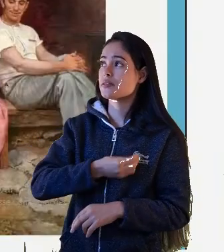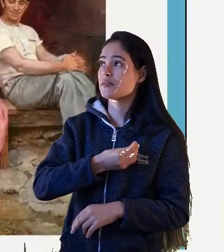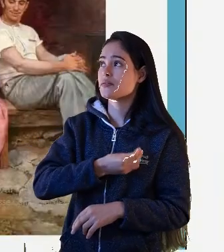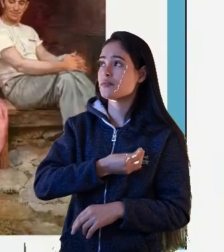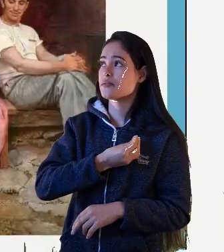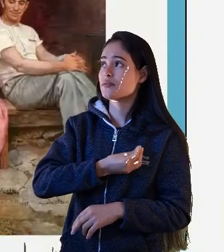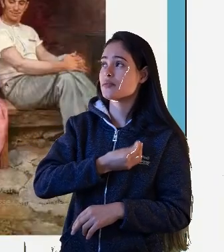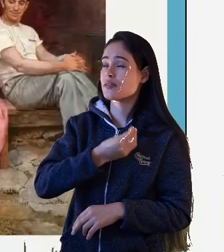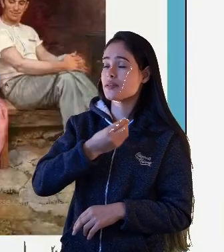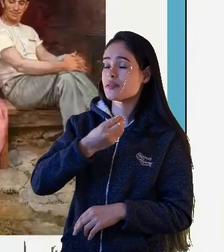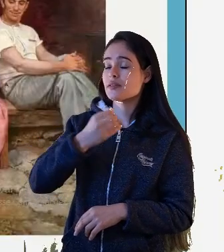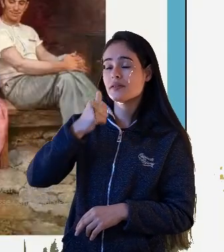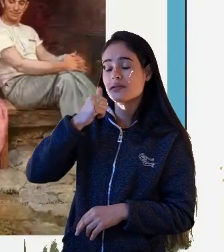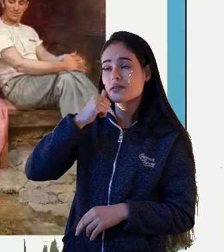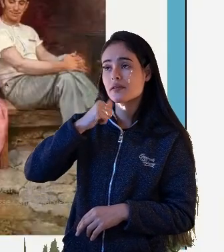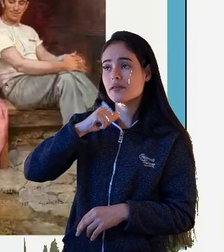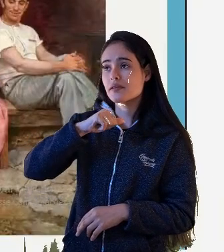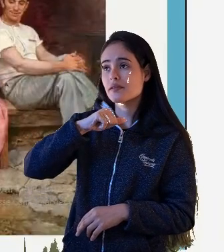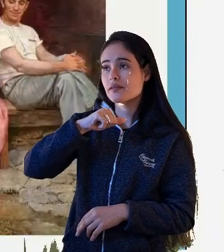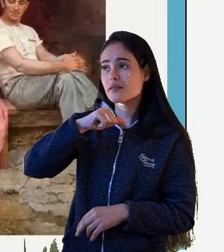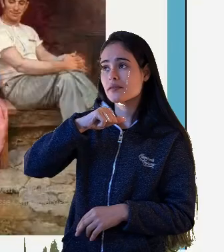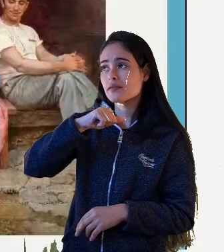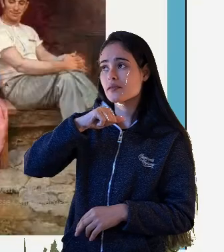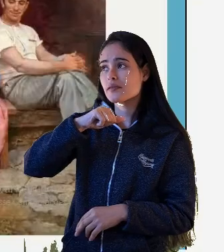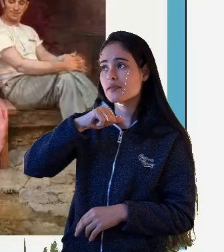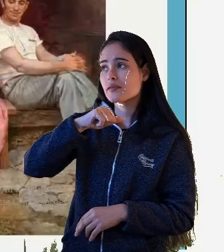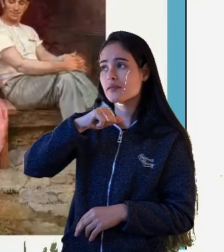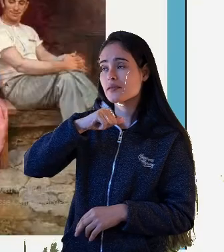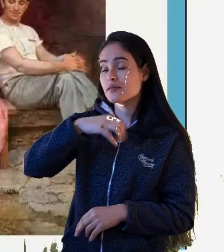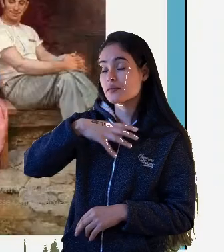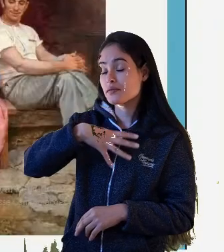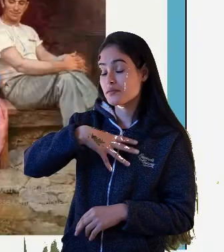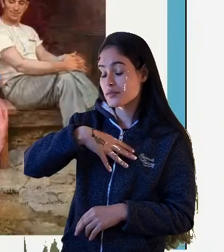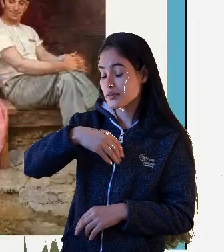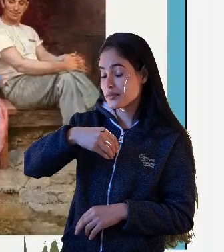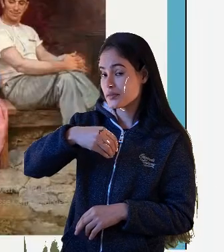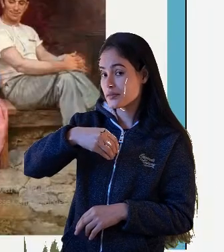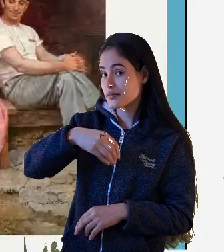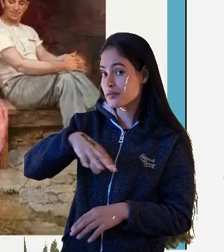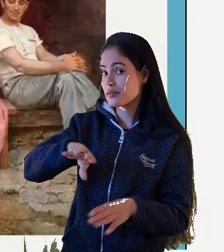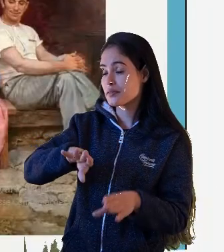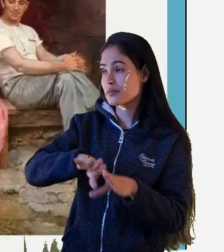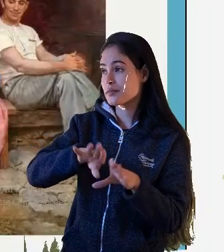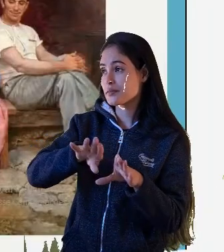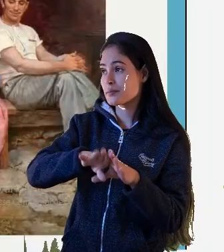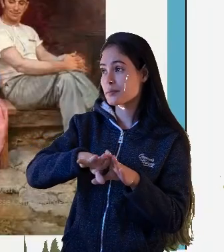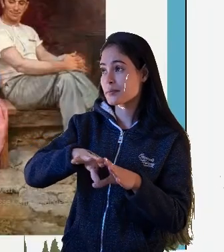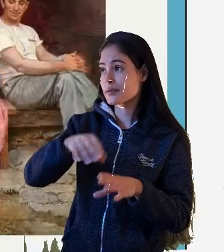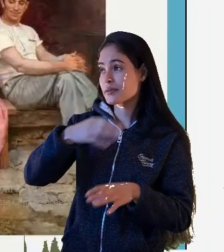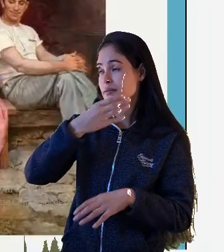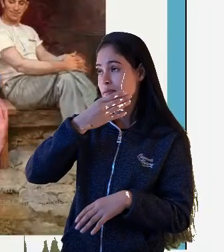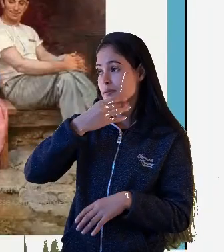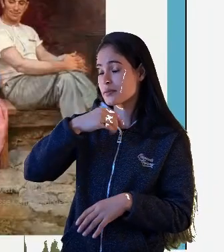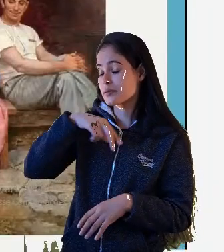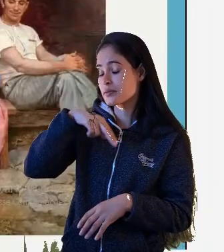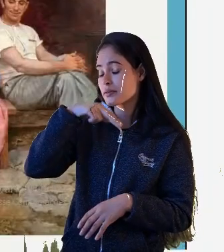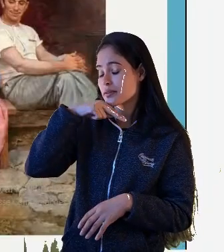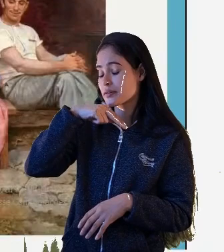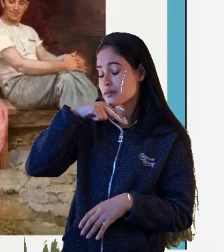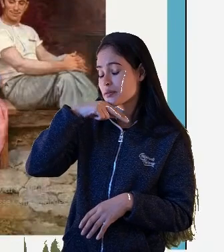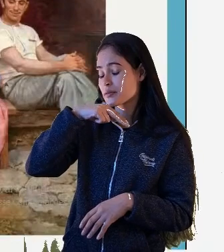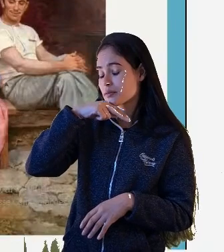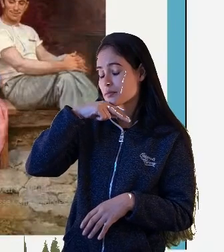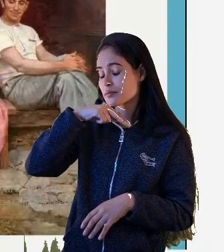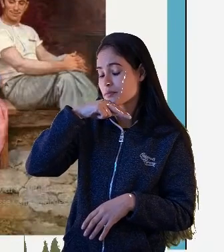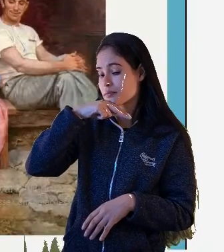né, repercutem esse racismo, de dizer muitas vezes, nossa, namora um branco, né, dizendo para os filhos pretos namorarem brancos, casarem-se